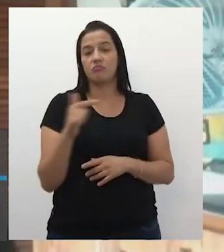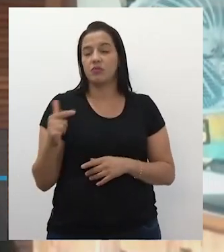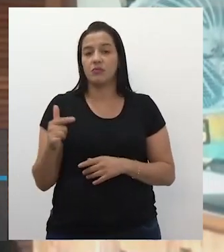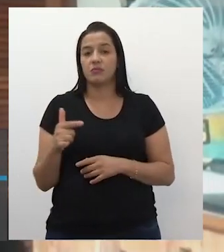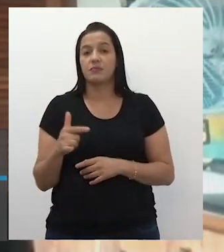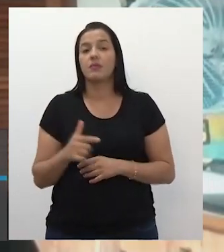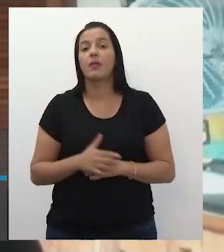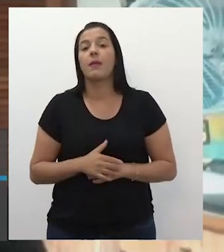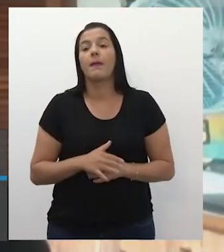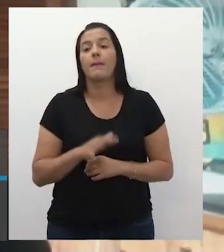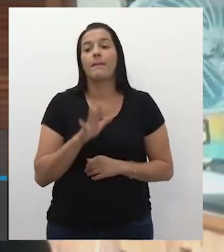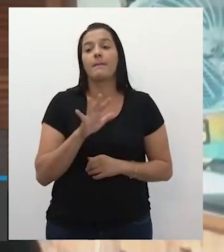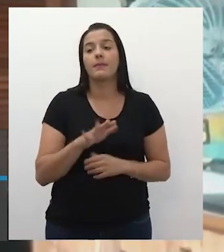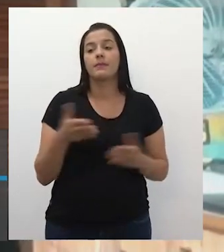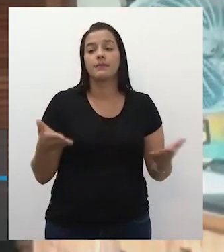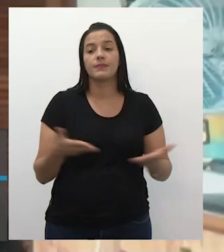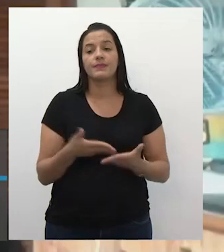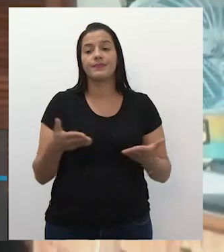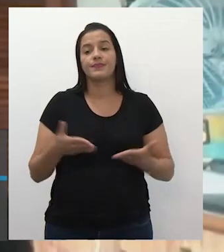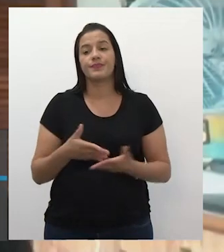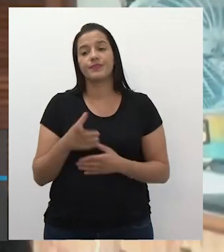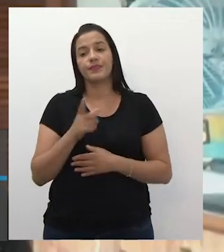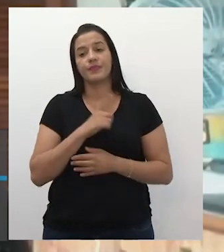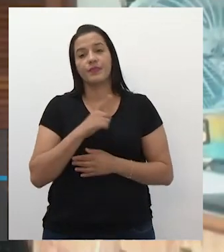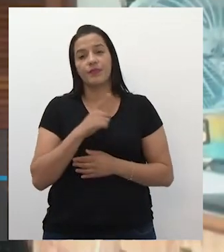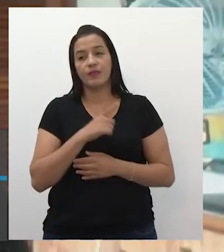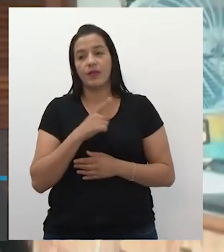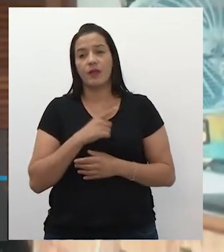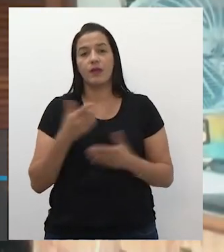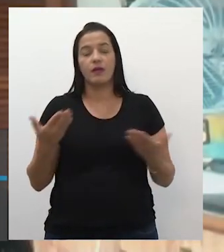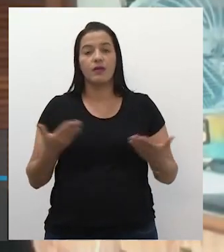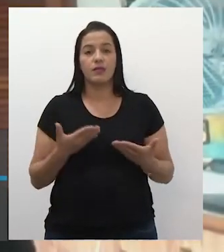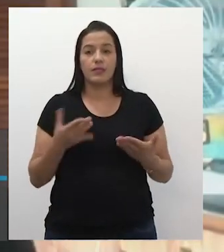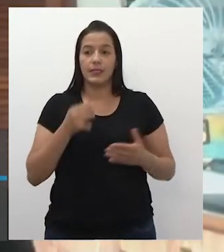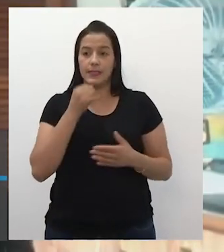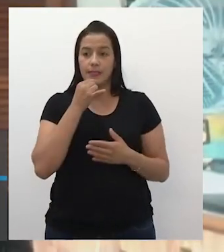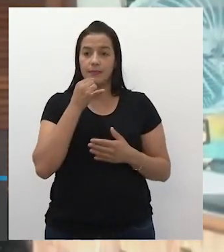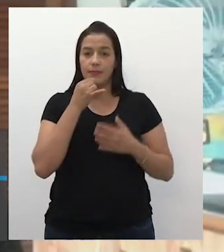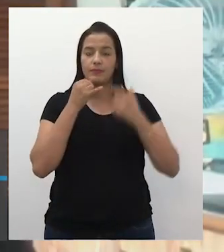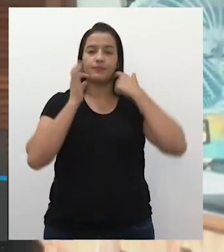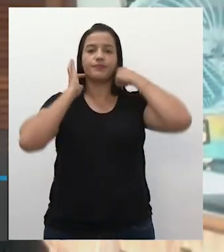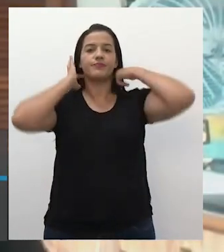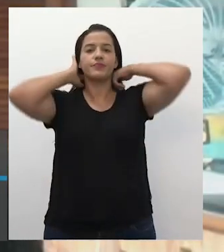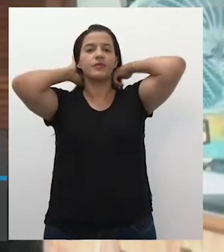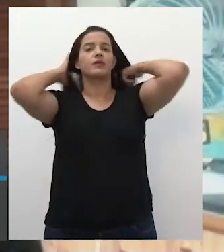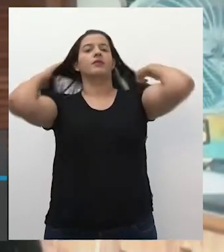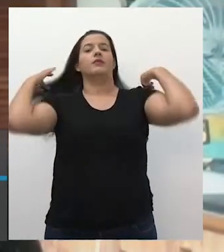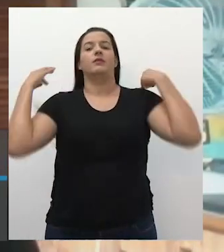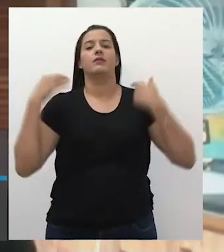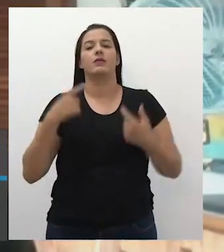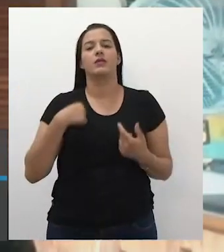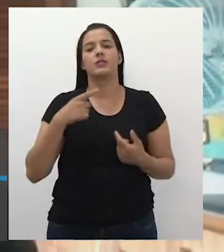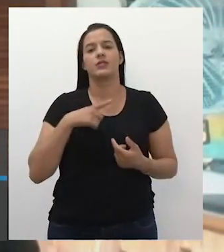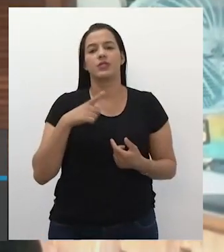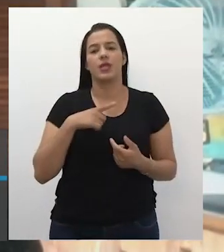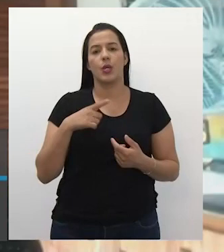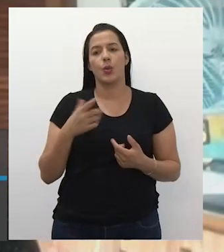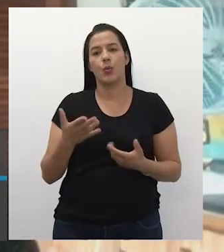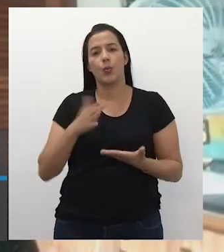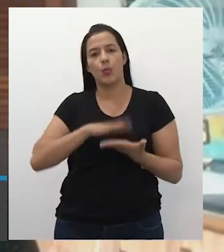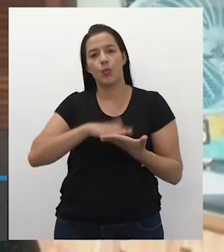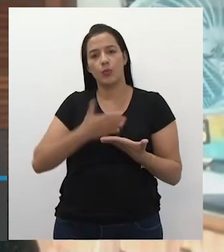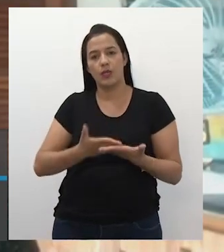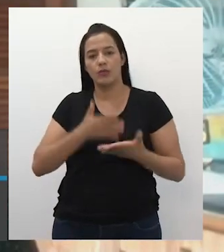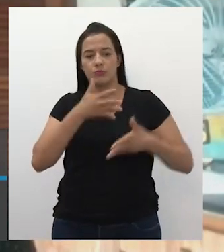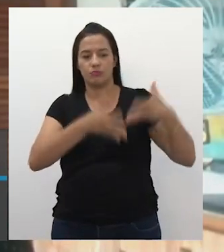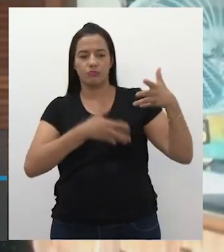nós temos essa riqueza, né? Então, seria muito interessante, por exemplo, nós temos uma colega que está fazendo a interpretação, né,